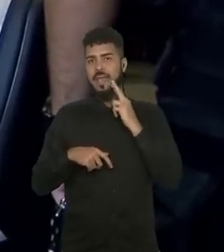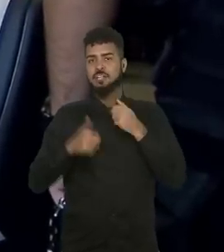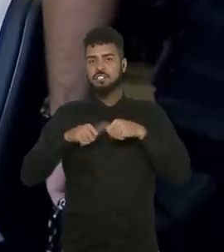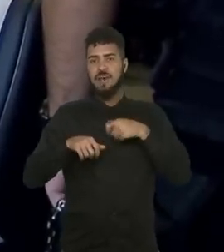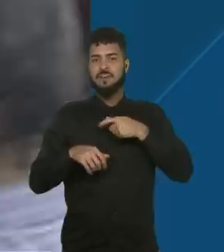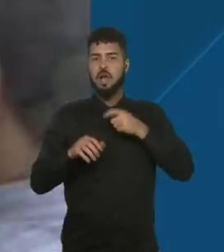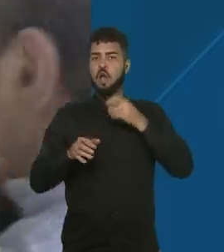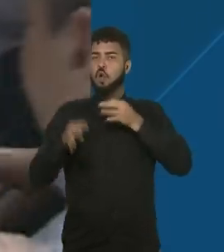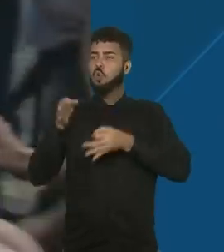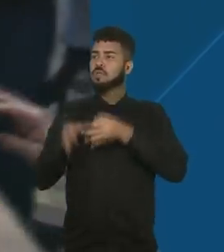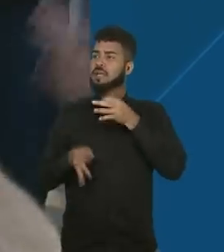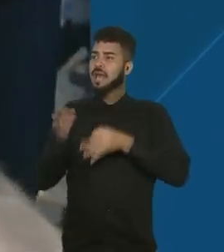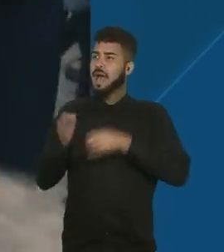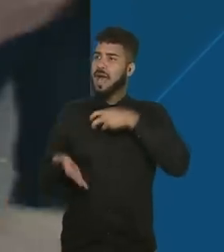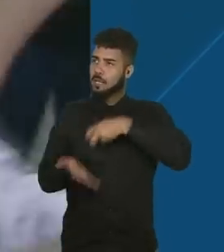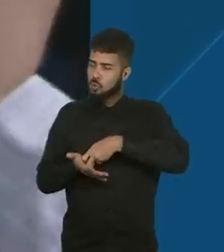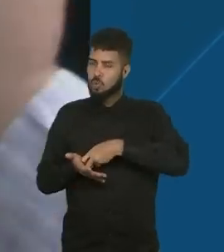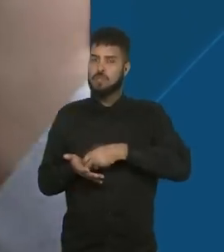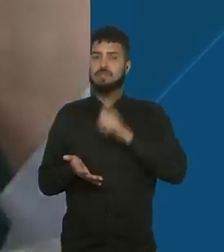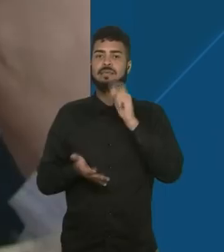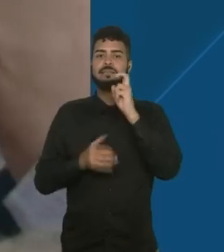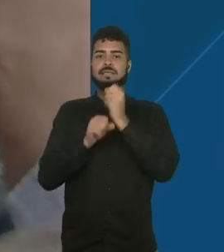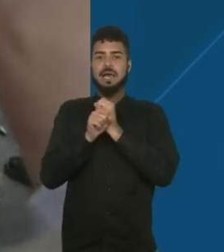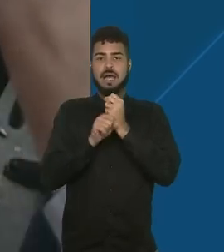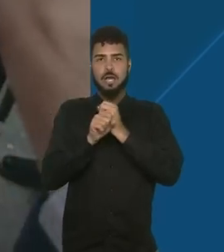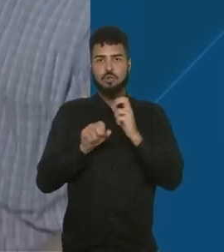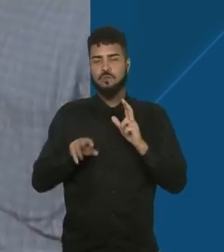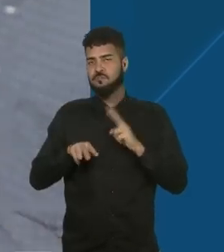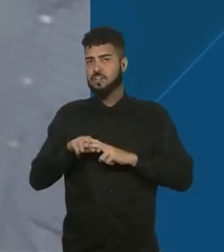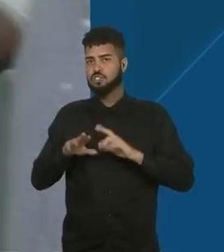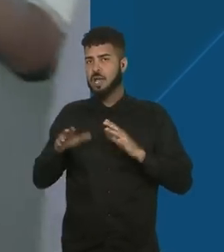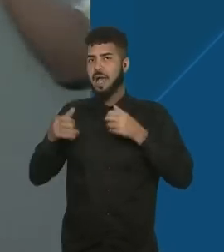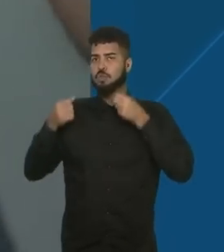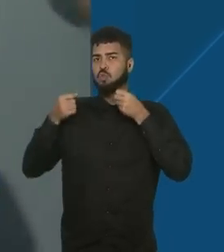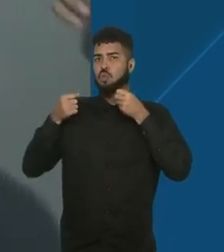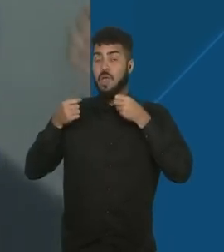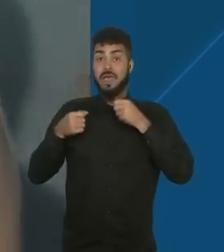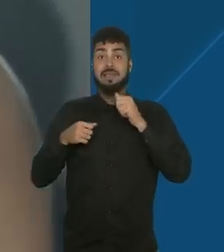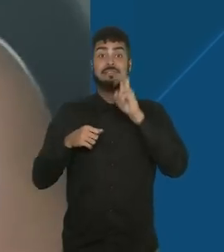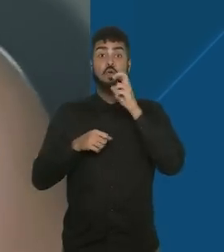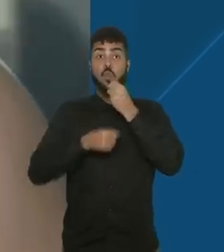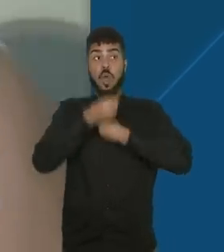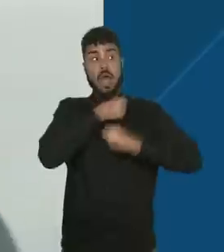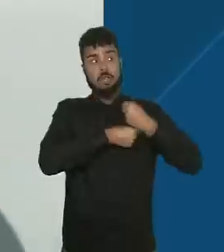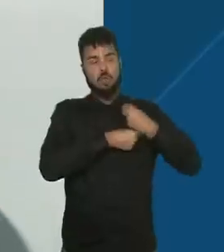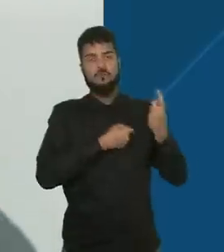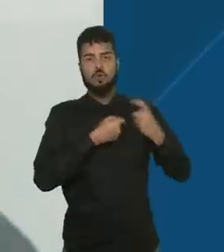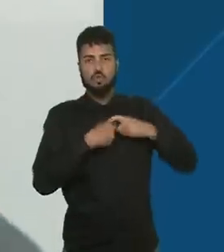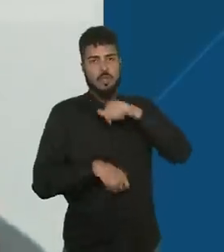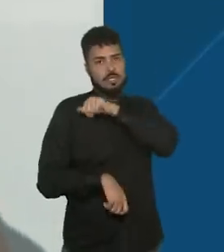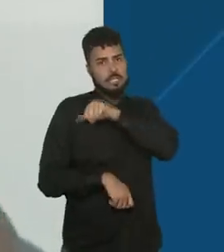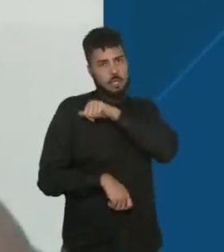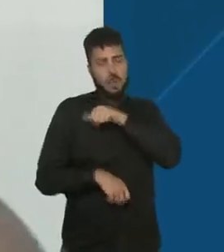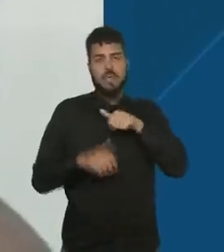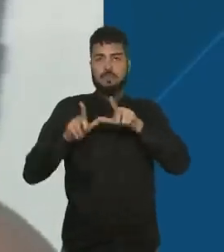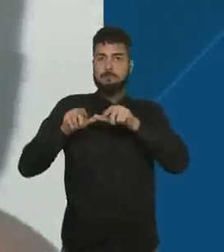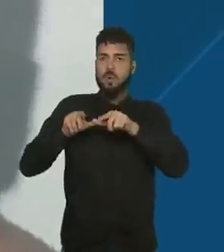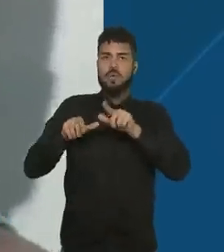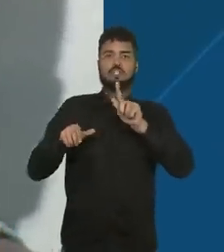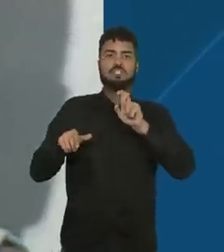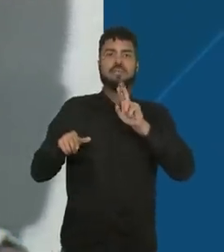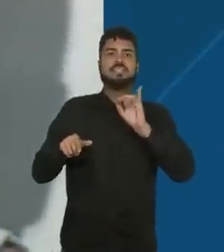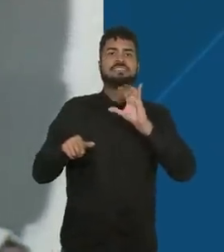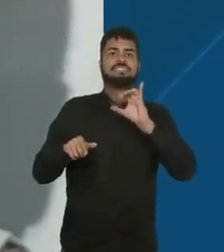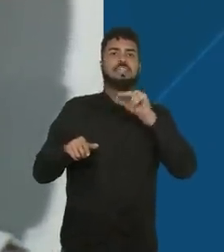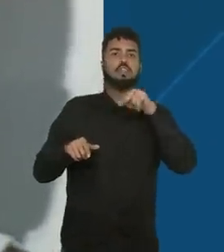instância a 15 anos no regime fechado há cinco anos voltou para o Rio e estava no complexo penitenciário de Gericinó Agora responde